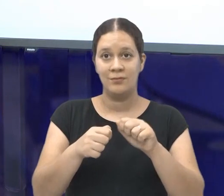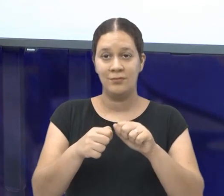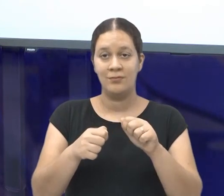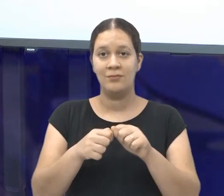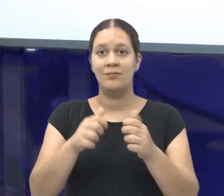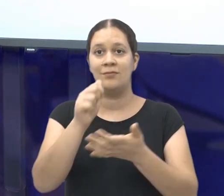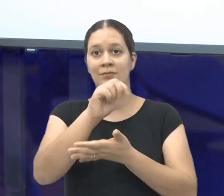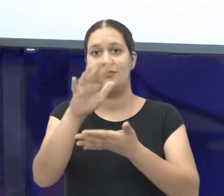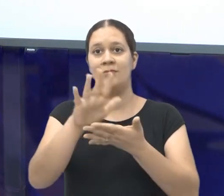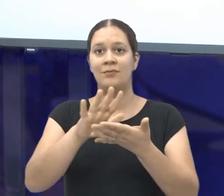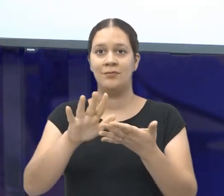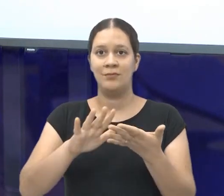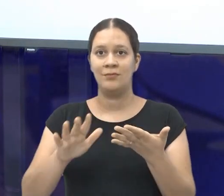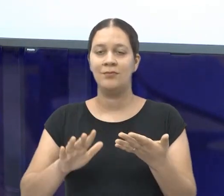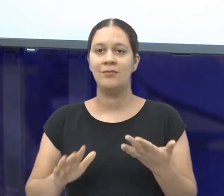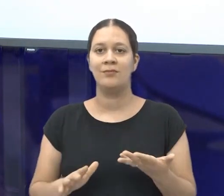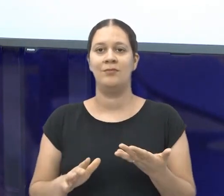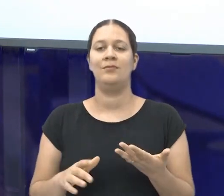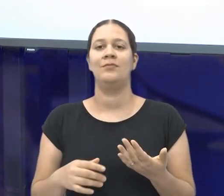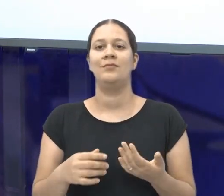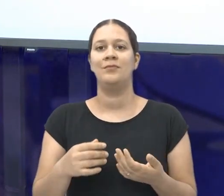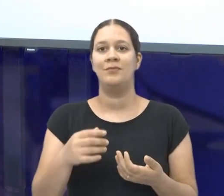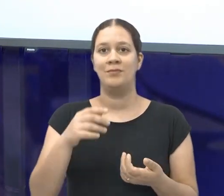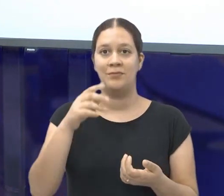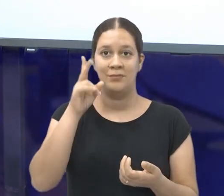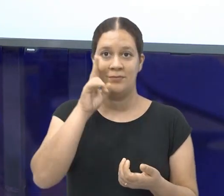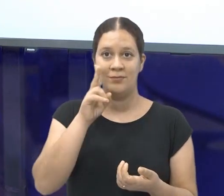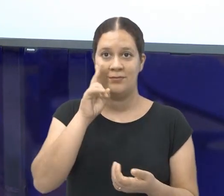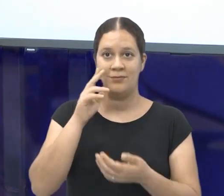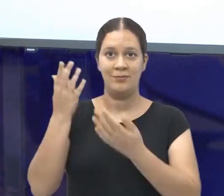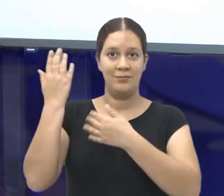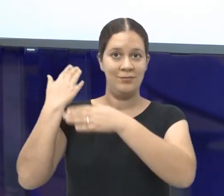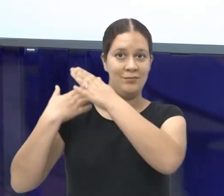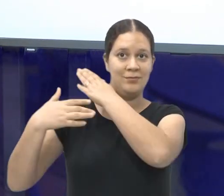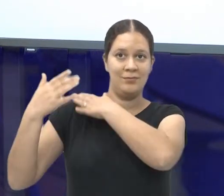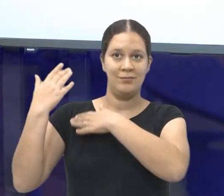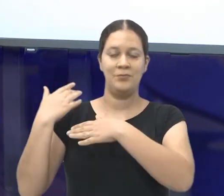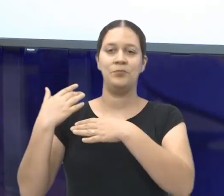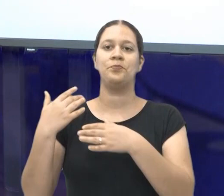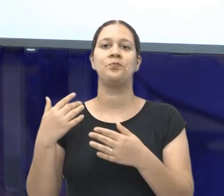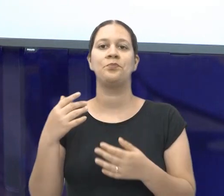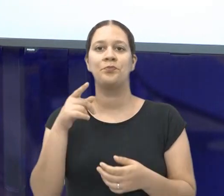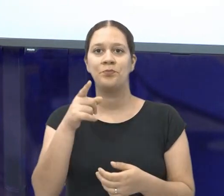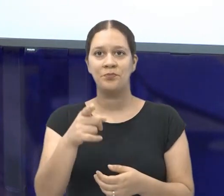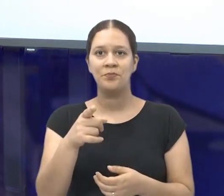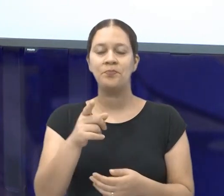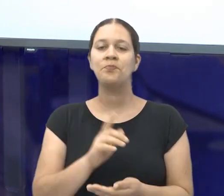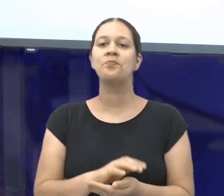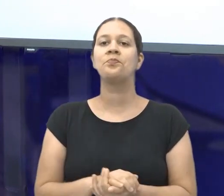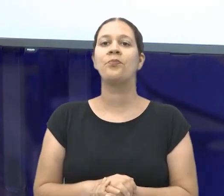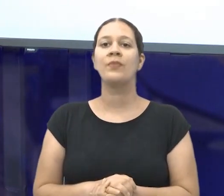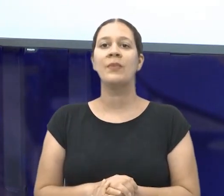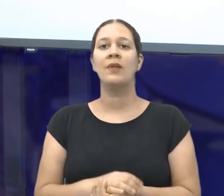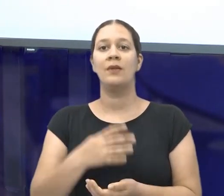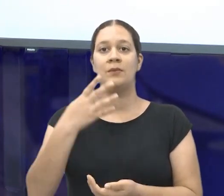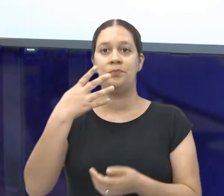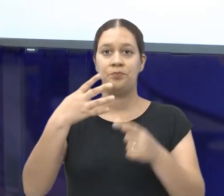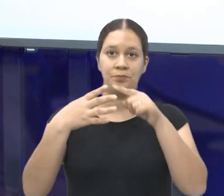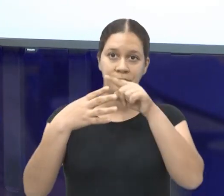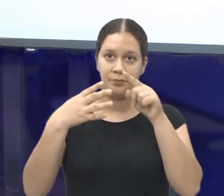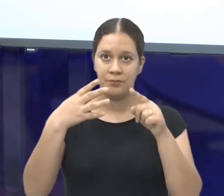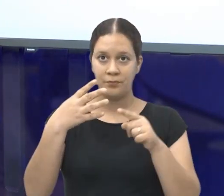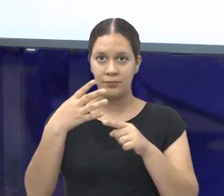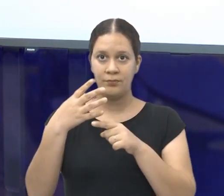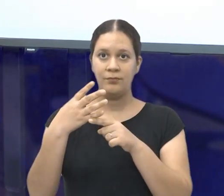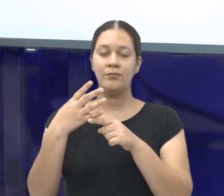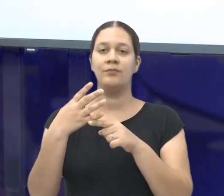das atividades de todas aquelas aulas que nós tivemos até agora. Você está lembrado? Foram 4